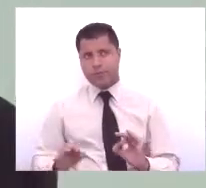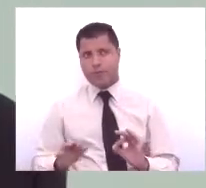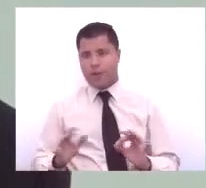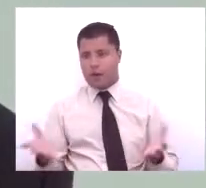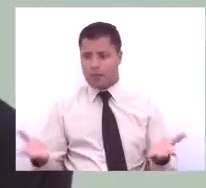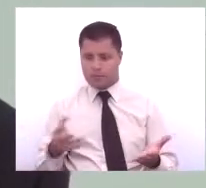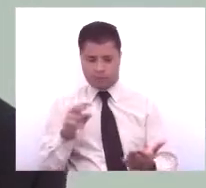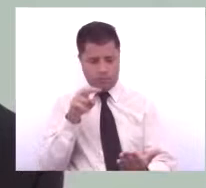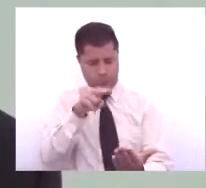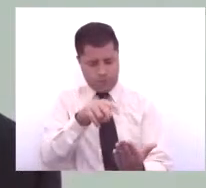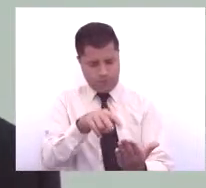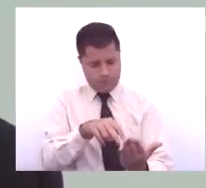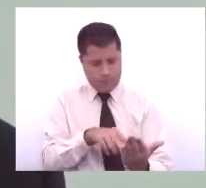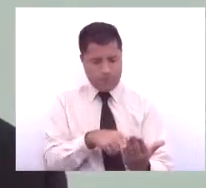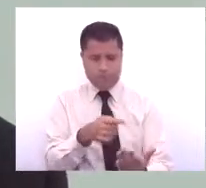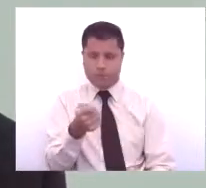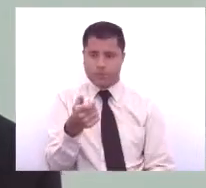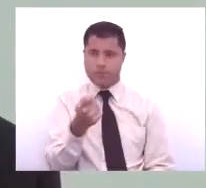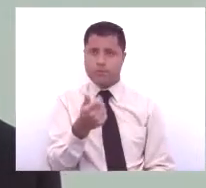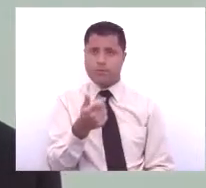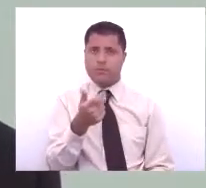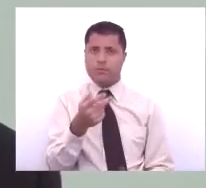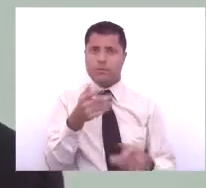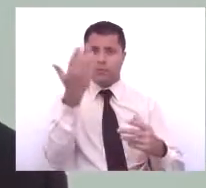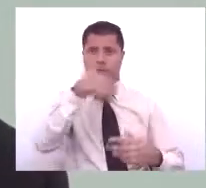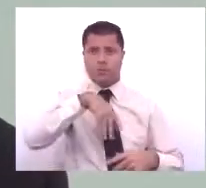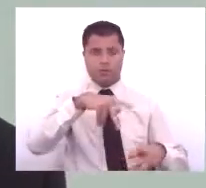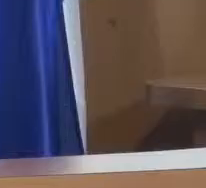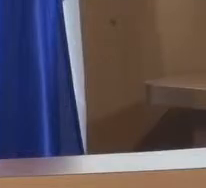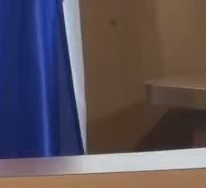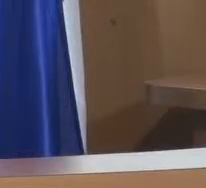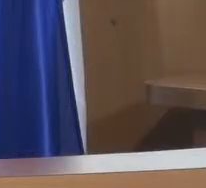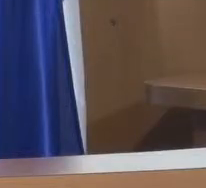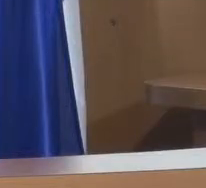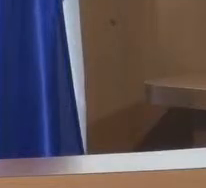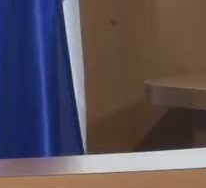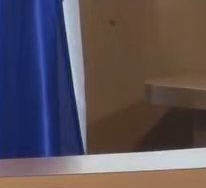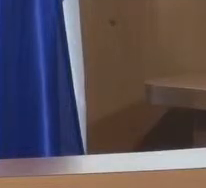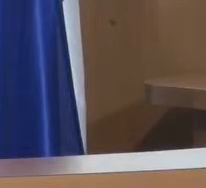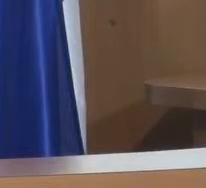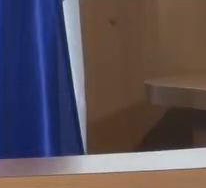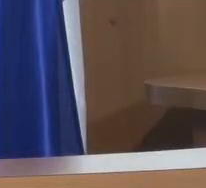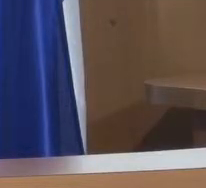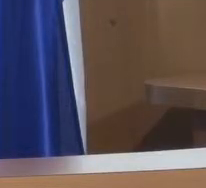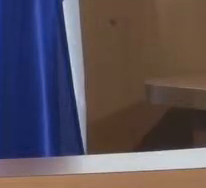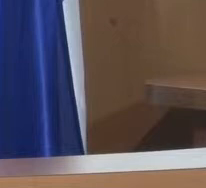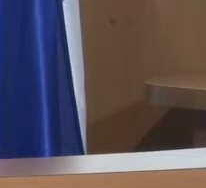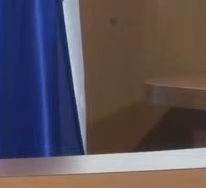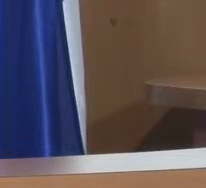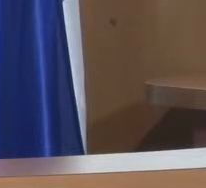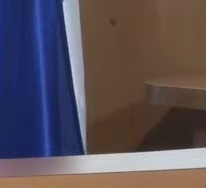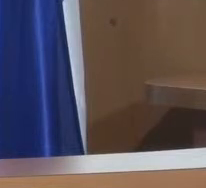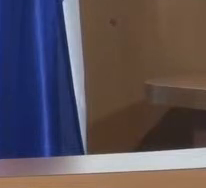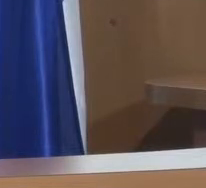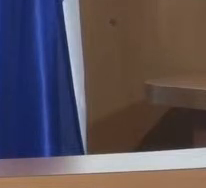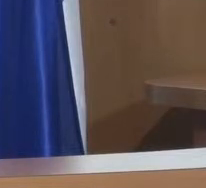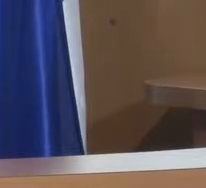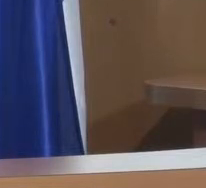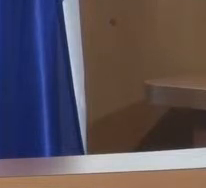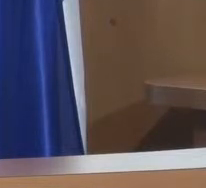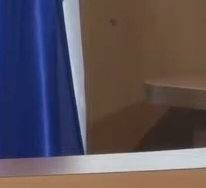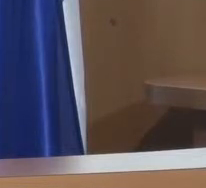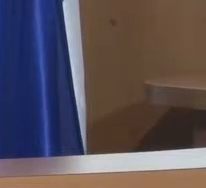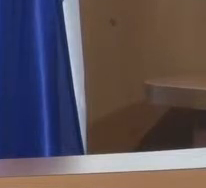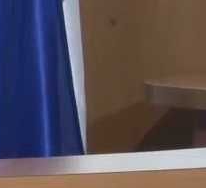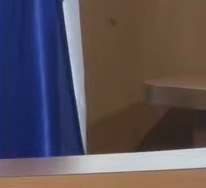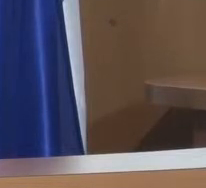Isto é a visão que a população tem dos políticos guarulhenses. O vereador Eduardo Barreto, do PCdoB, também reclamou da sujeira